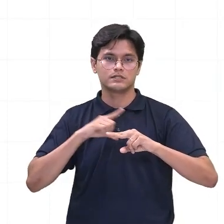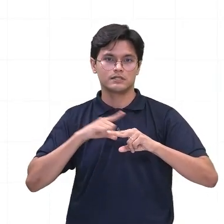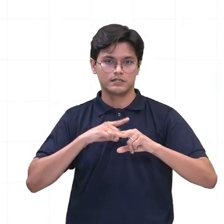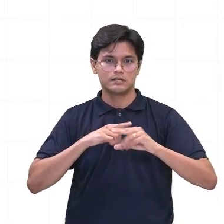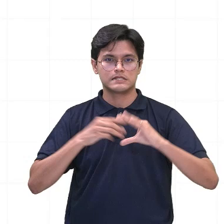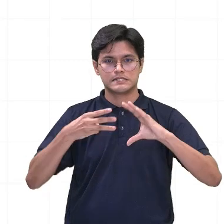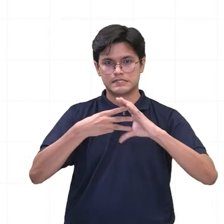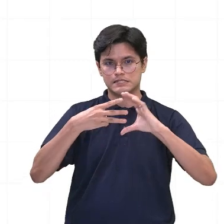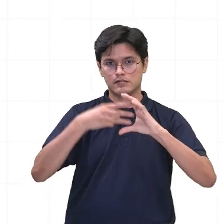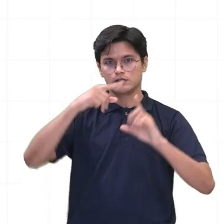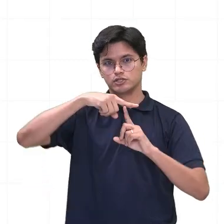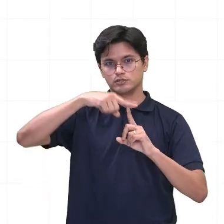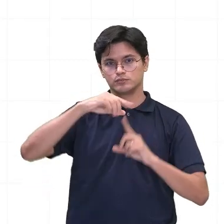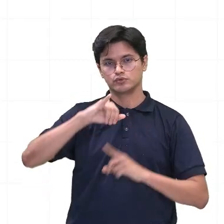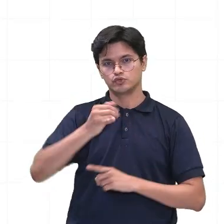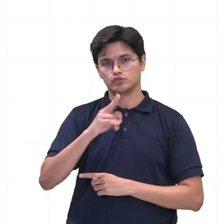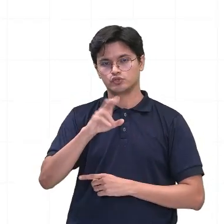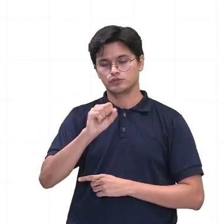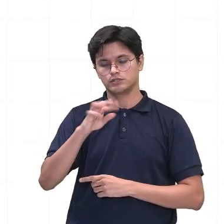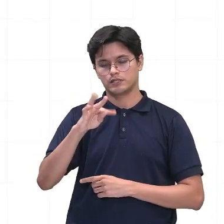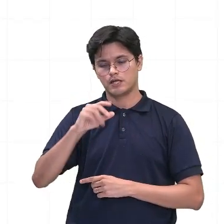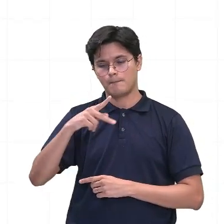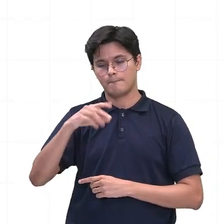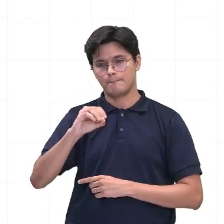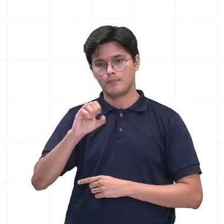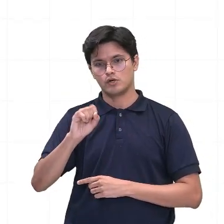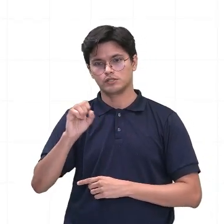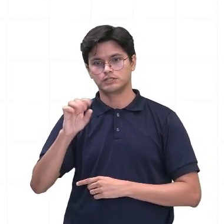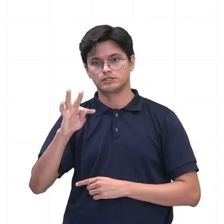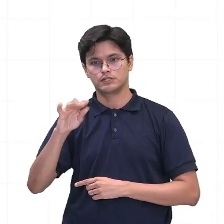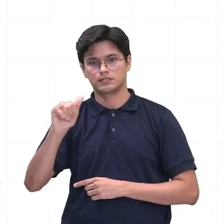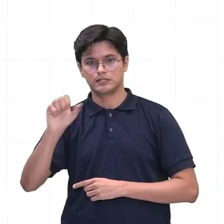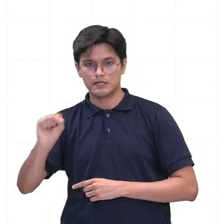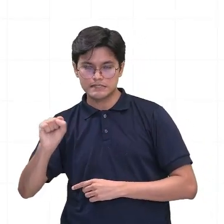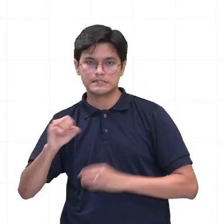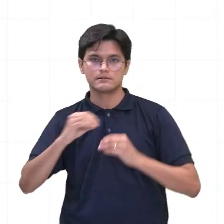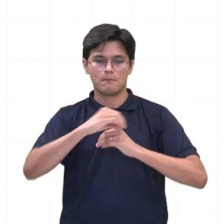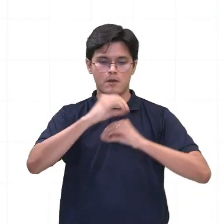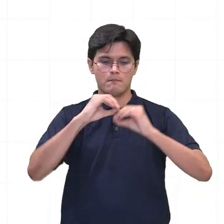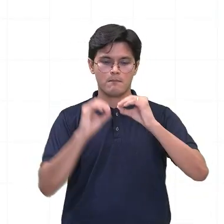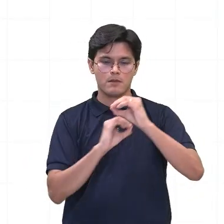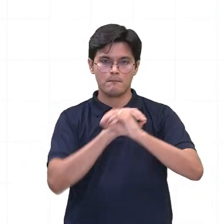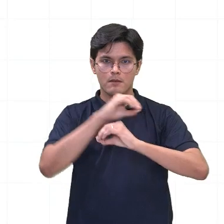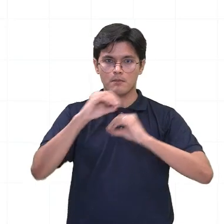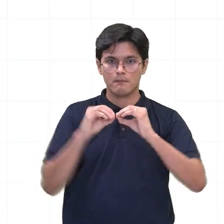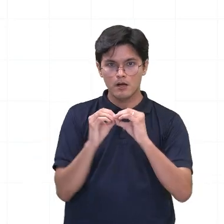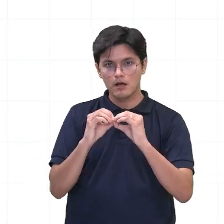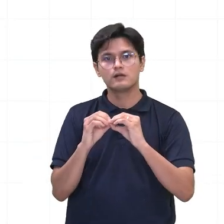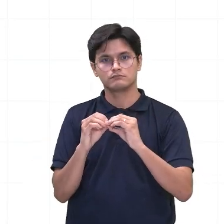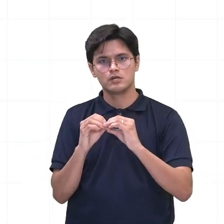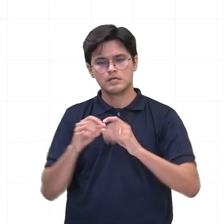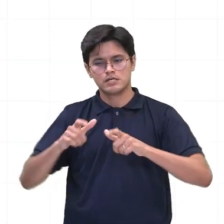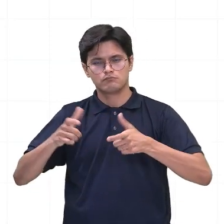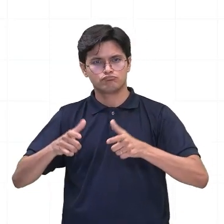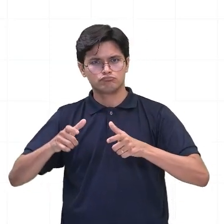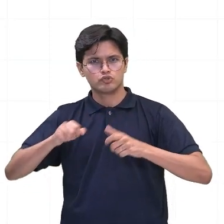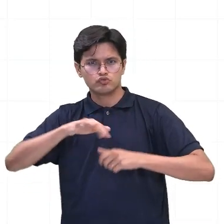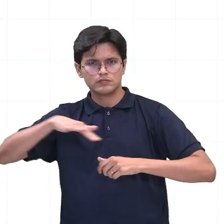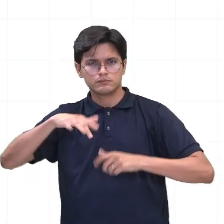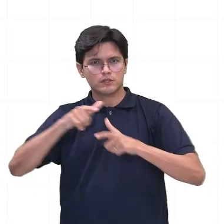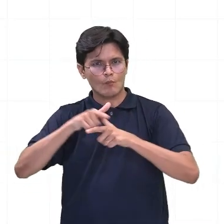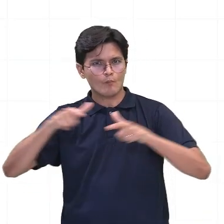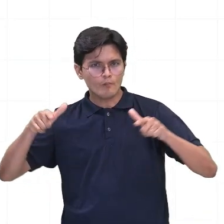justapostas, bem próximas umas às outras, com pouco espaço entre elas. Então, se não tem muito espaço entre elas, a gente vai ter